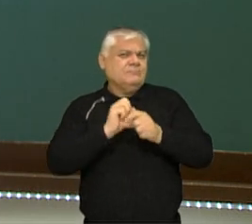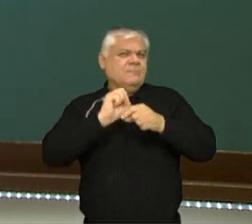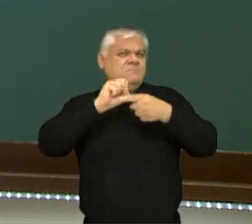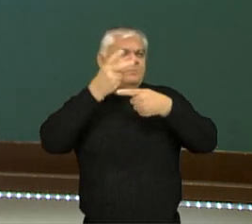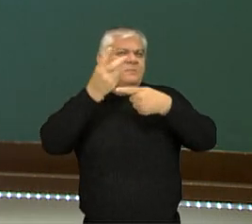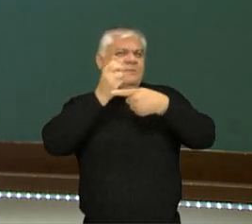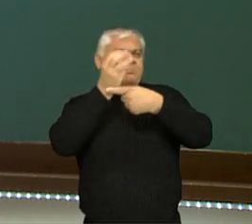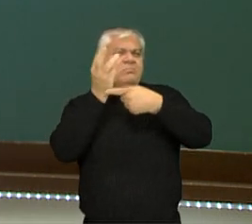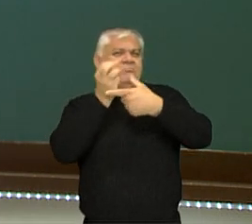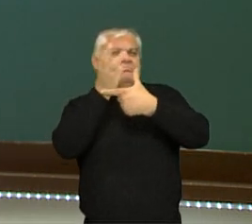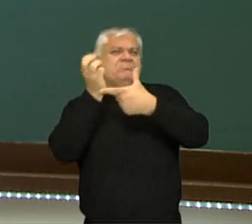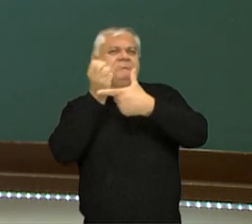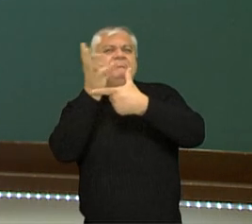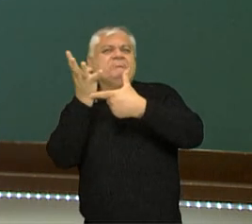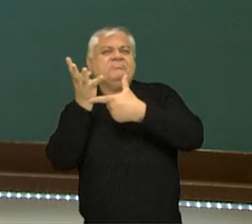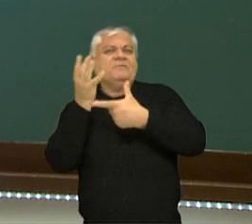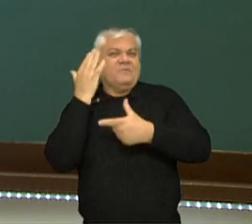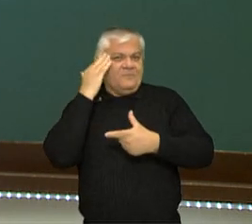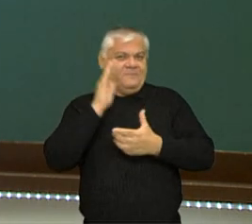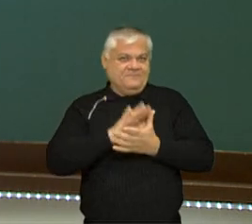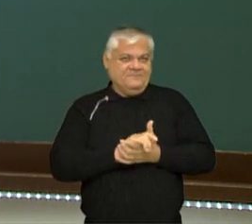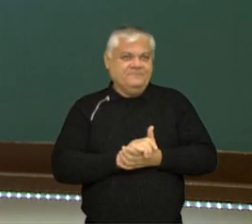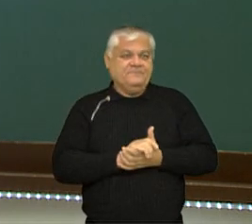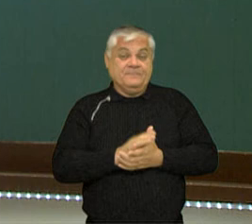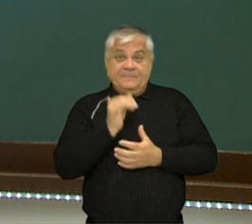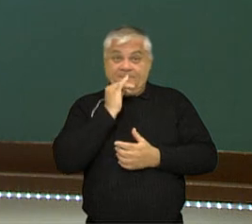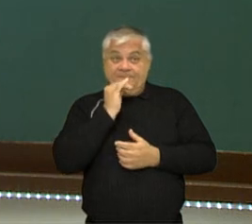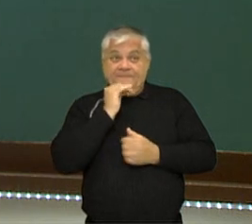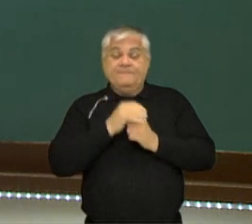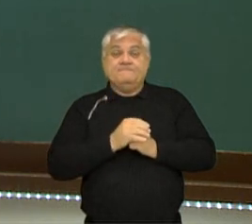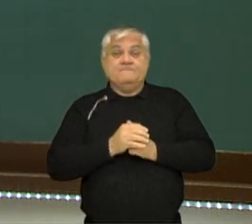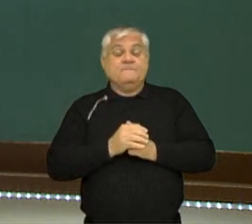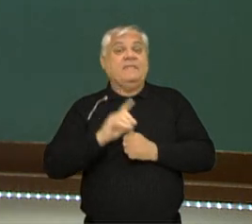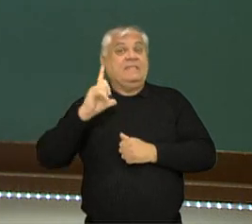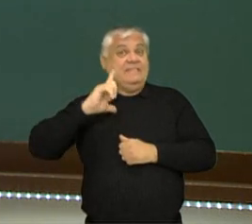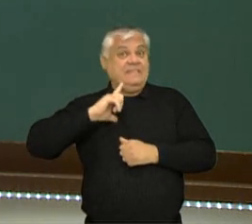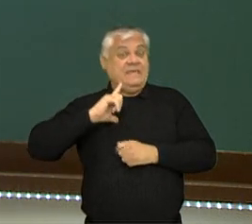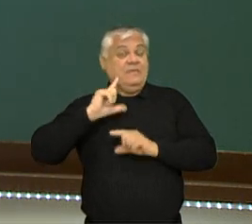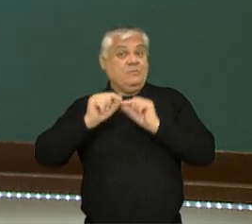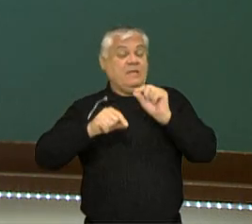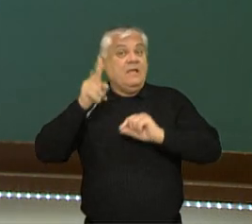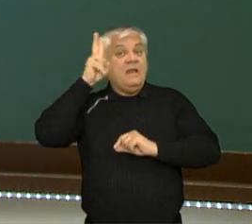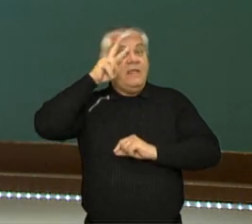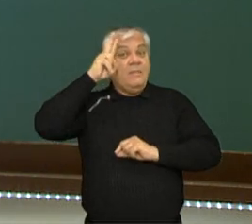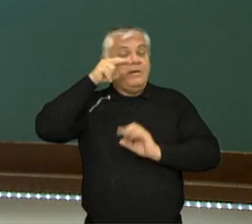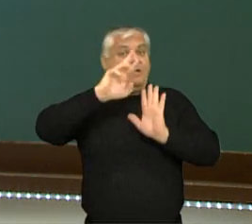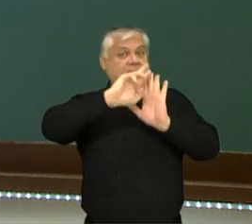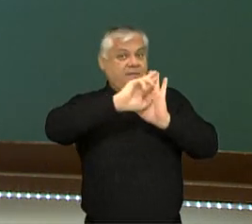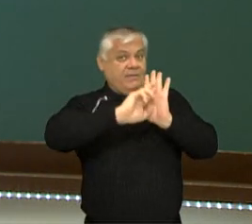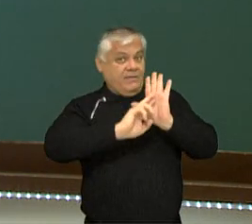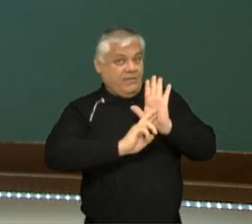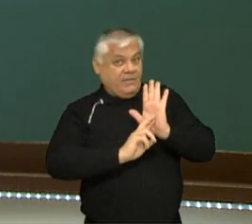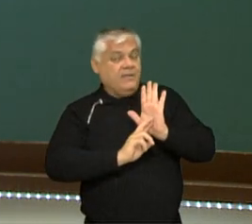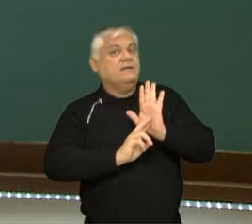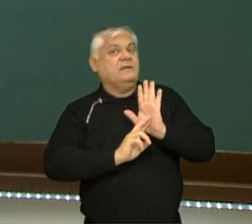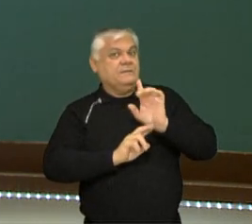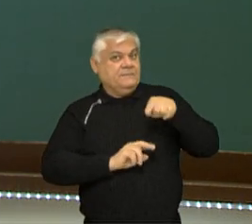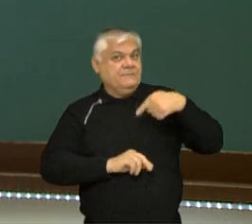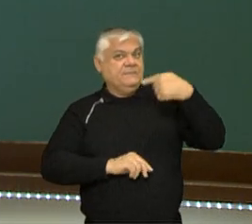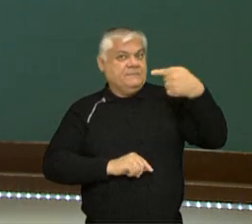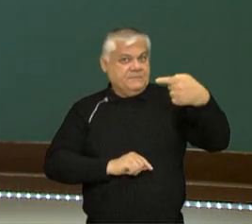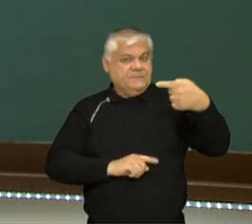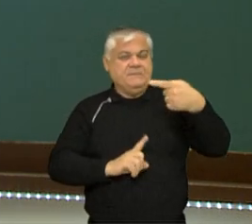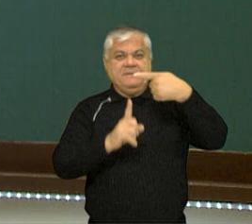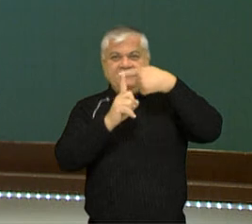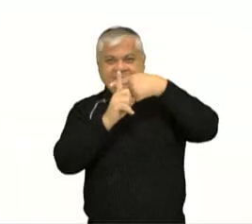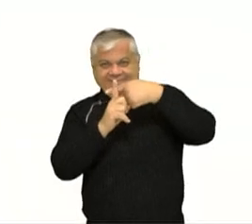dos números naturais? Então, veja, nós temos que lembrar das regrinhas dos sinais